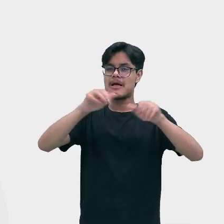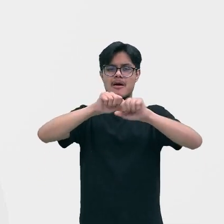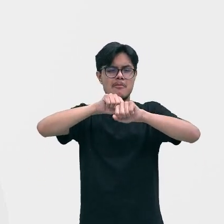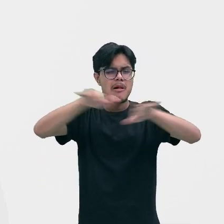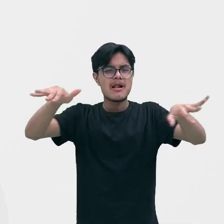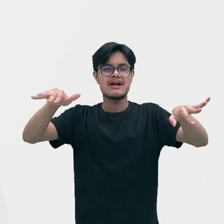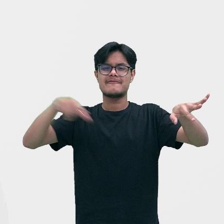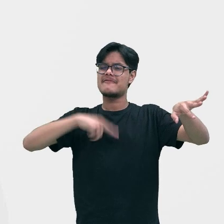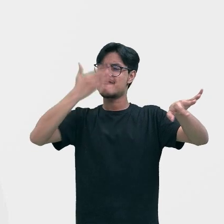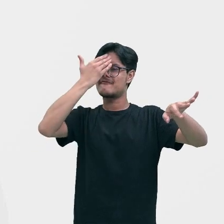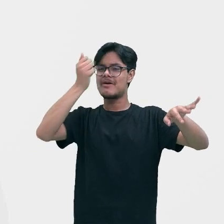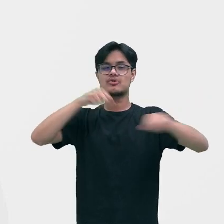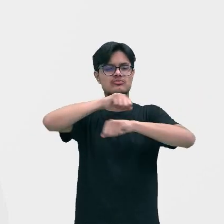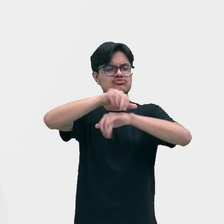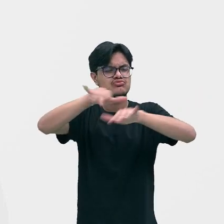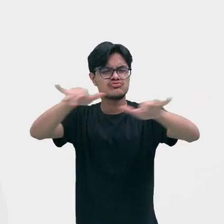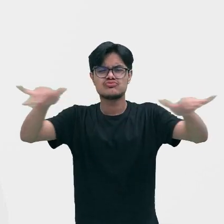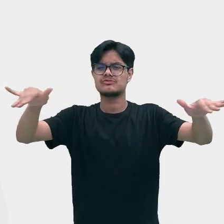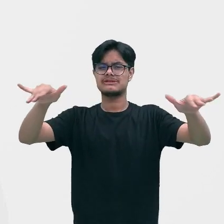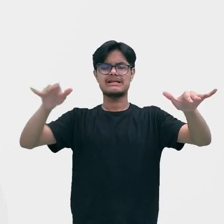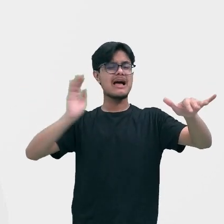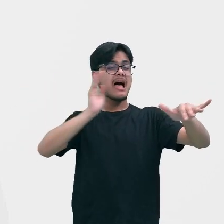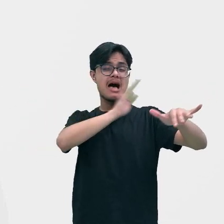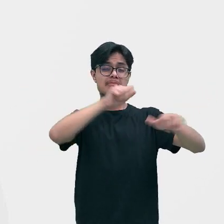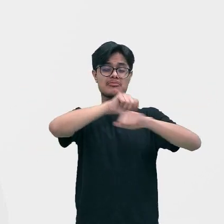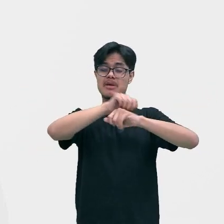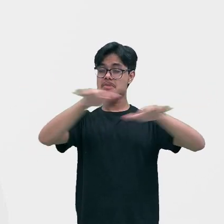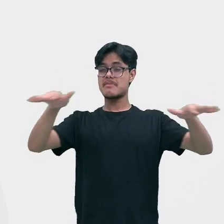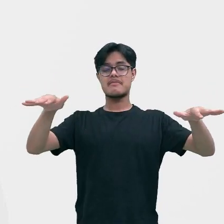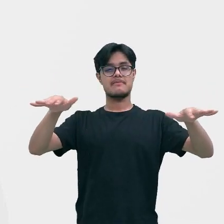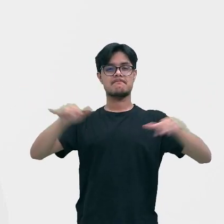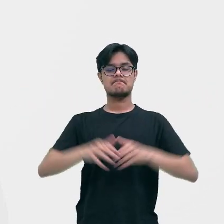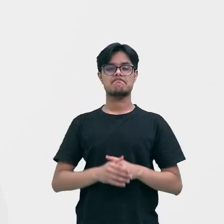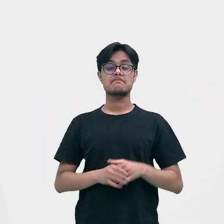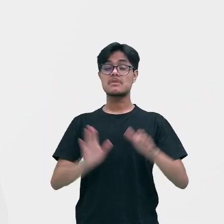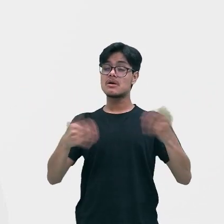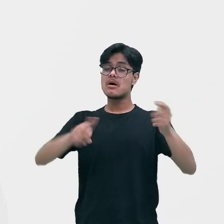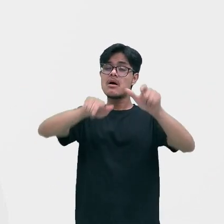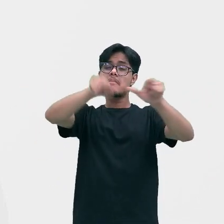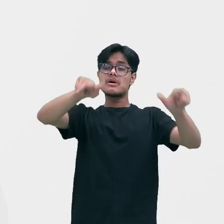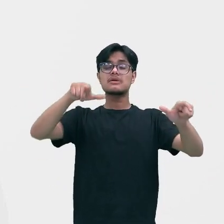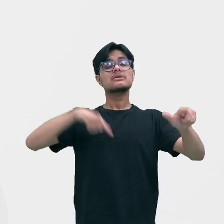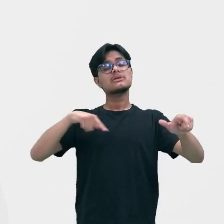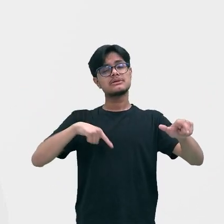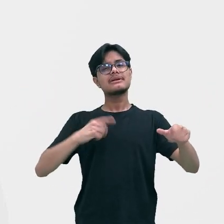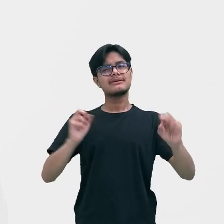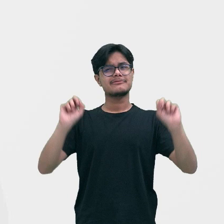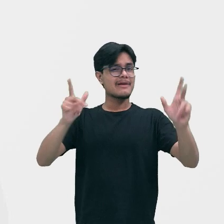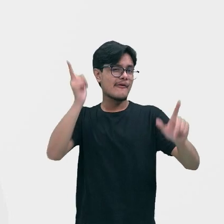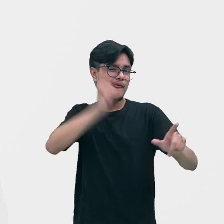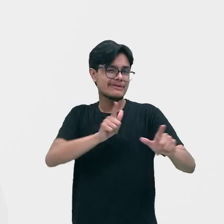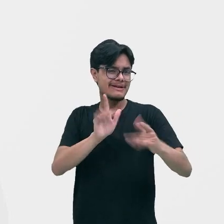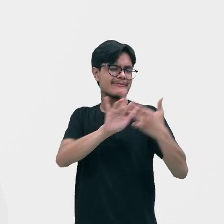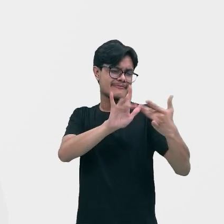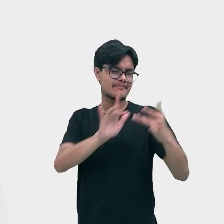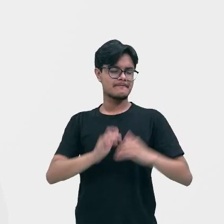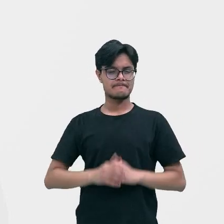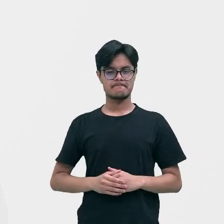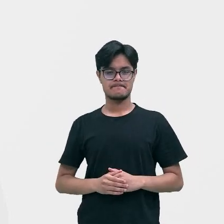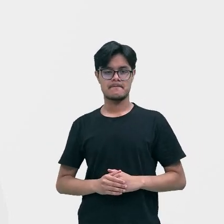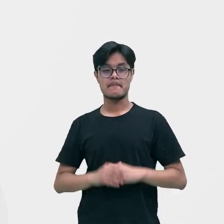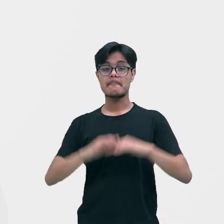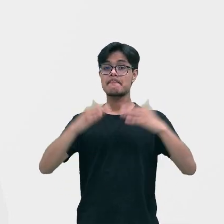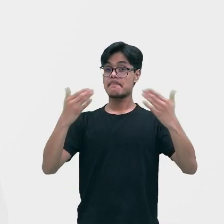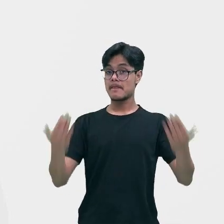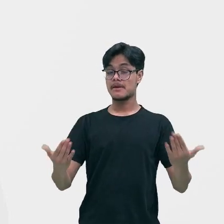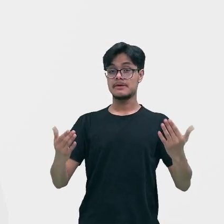Ele já começa a ser reproduzido de uma velocidade absurda, então muitas pessoas conseguem ter acesso. E da mesma maneira